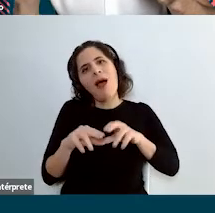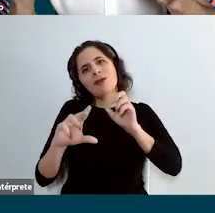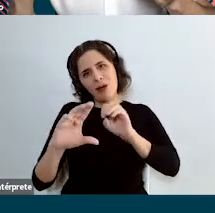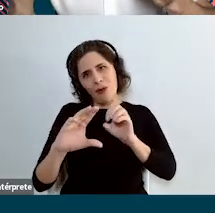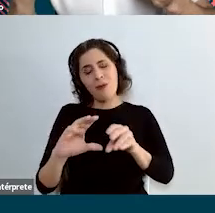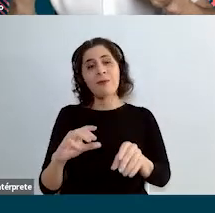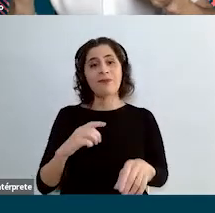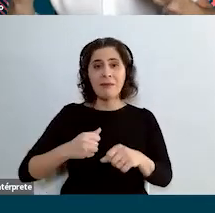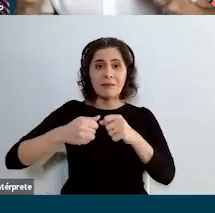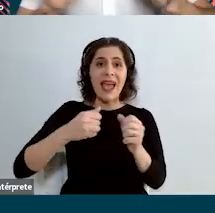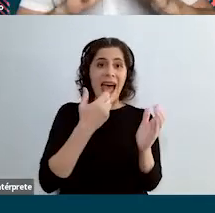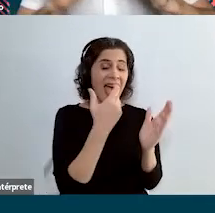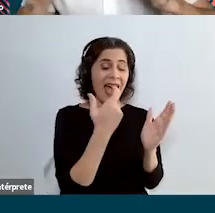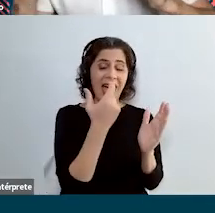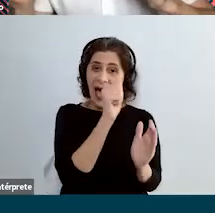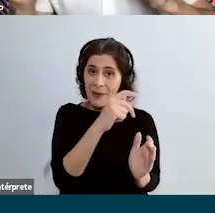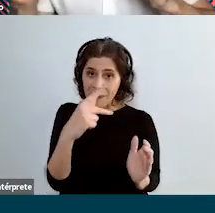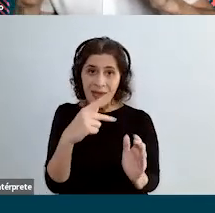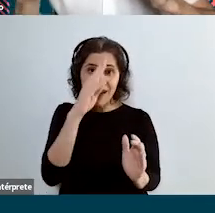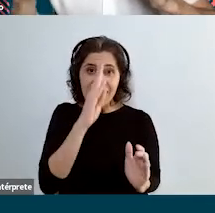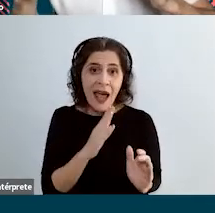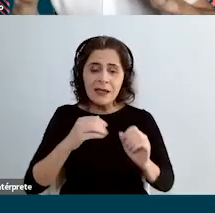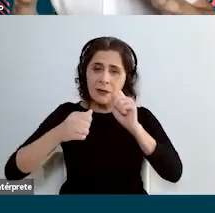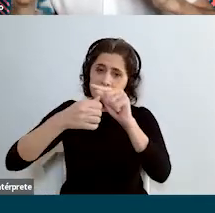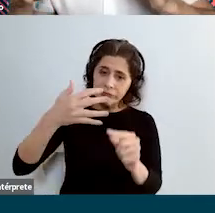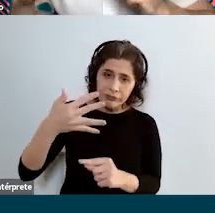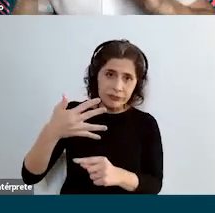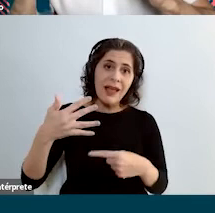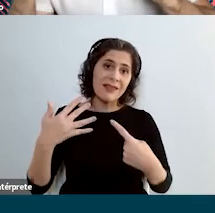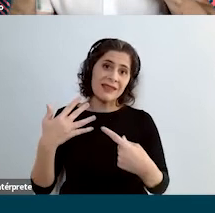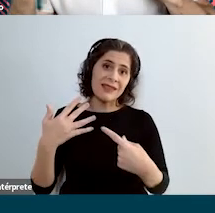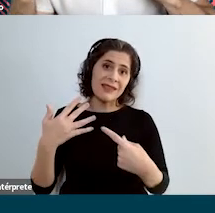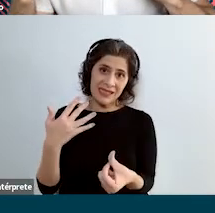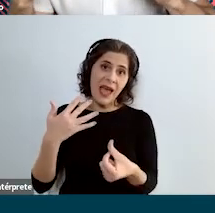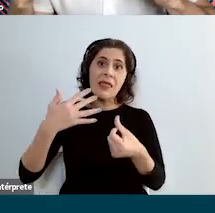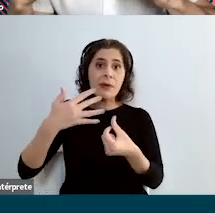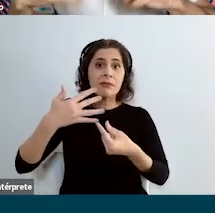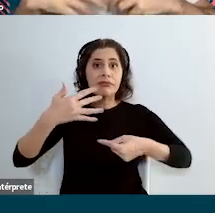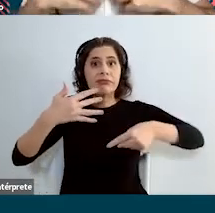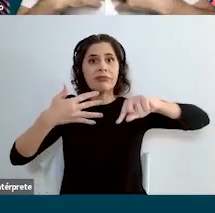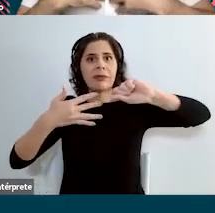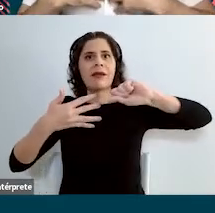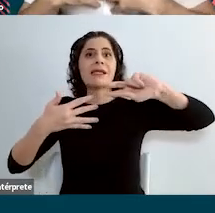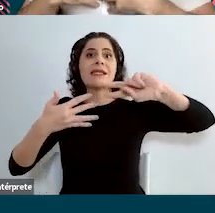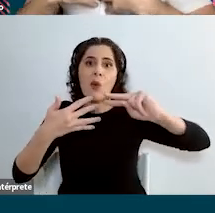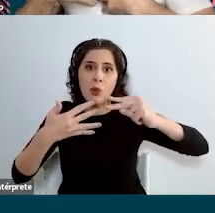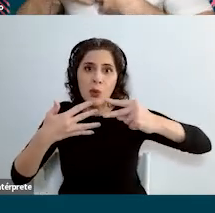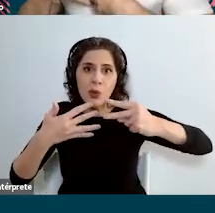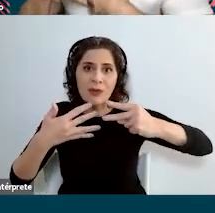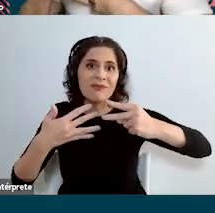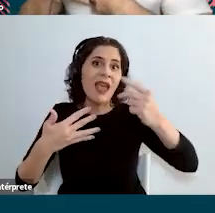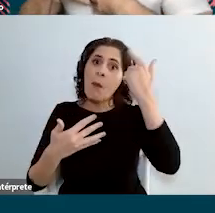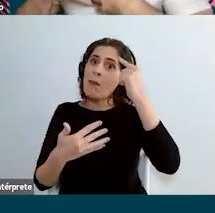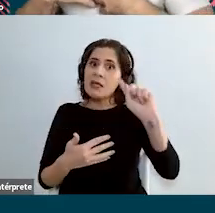ali nos aplicativos gratuitos, mas um pouquinho mais para frente, uns dias depois, a gente ficou em segundo lugar. Eu acho que foi uma experiência que eu